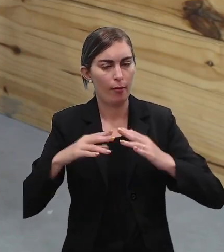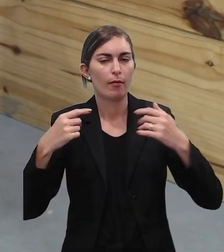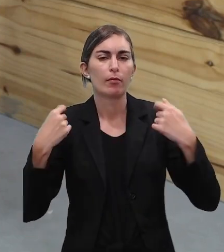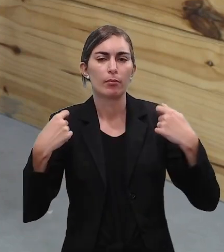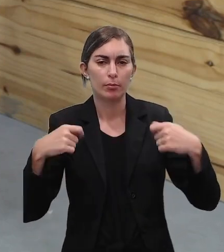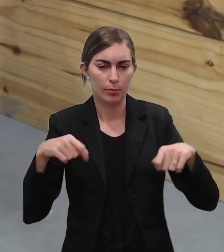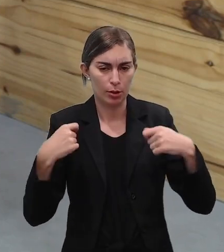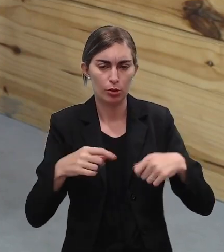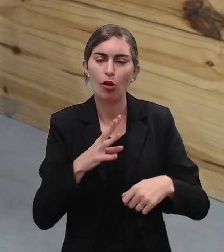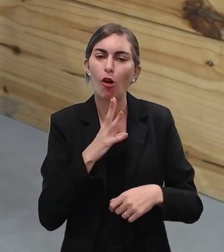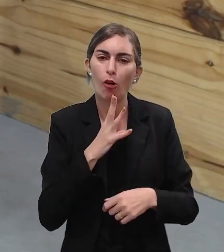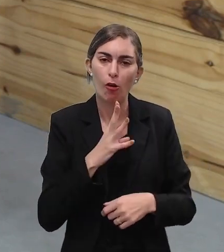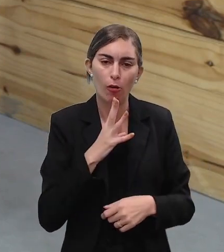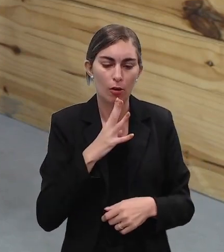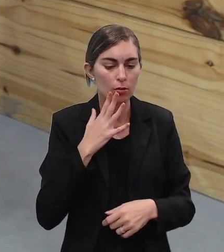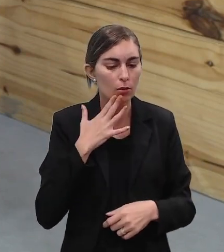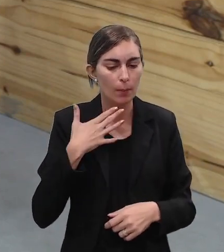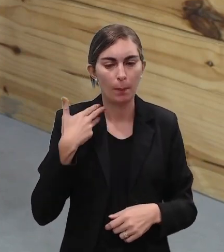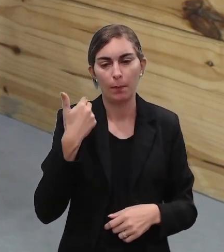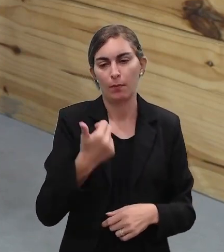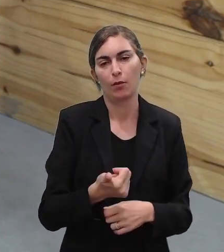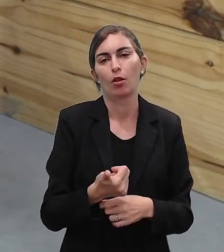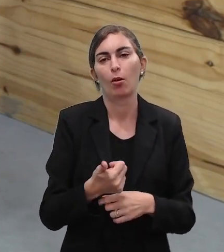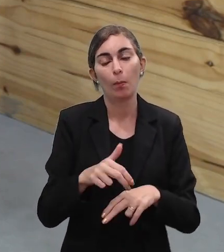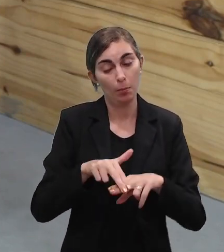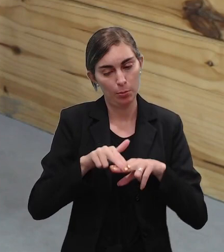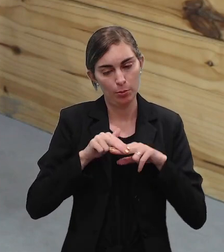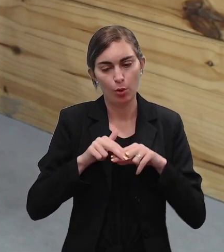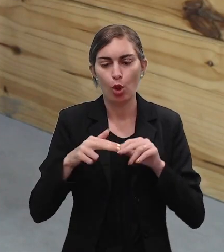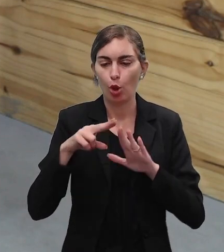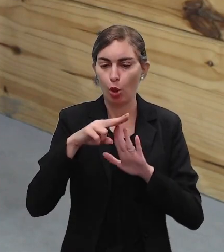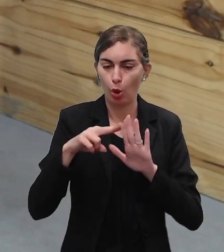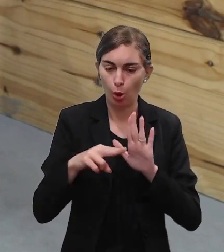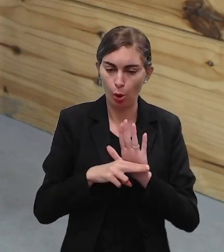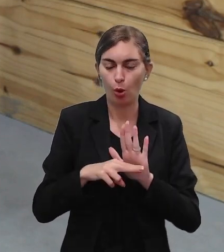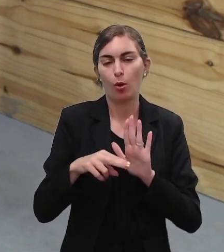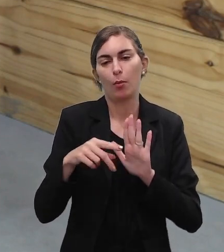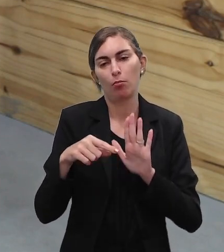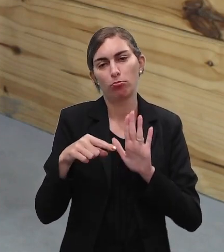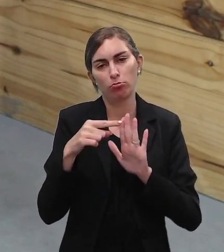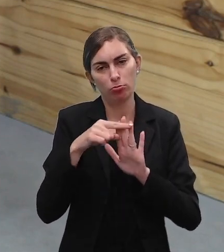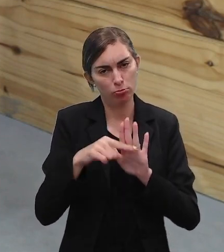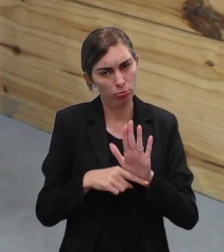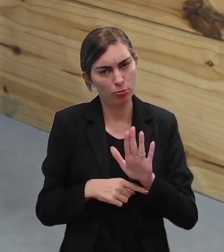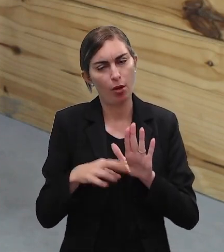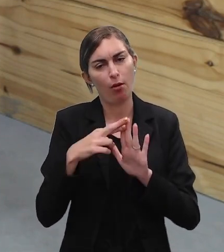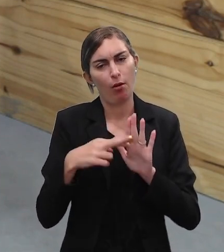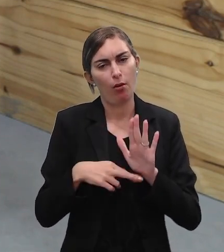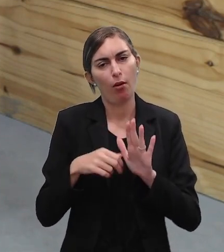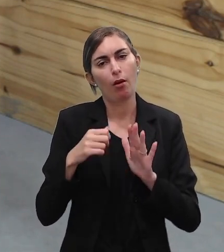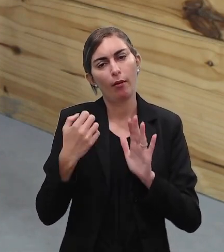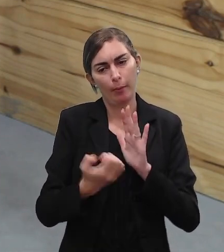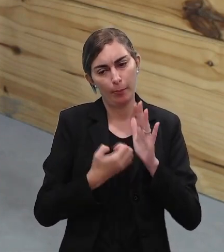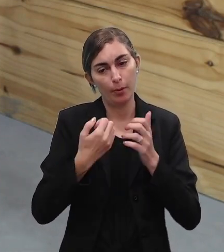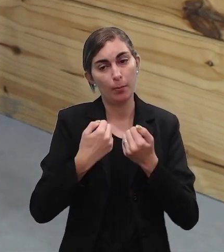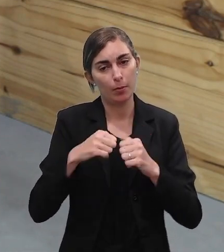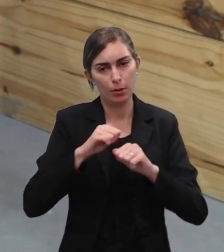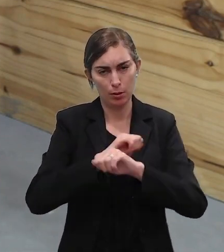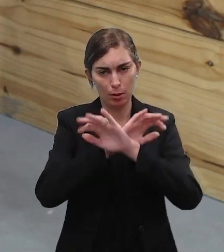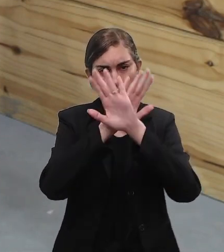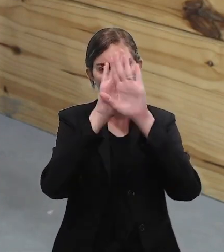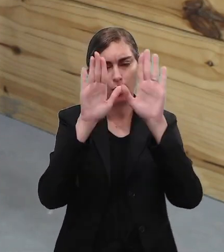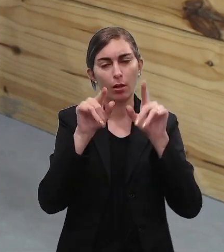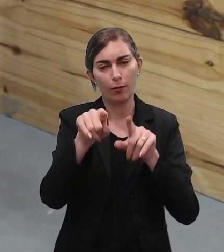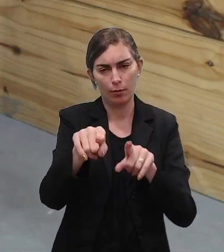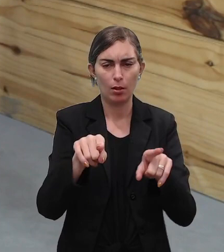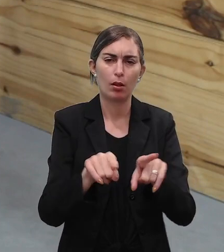preciso conhecer melhor, portanto, as normas, os dogmas dessa empresa, elas precisam ficar claras, mas você